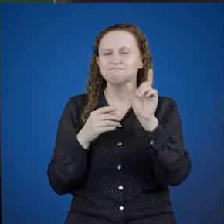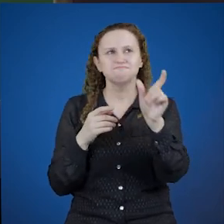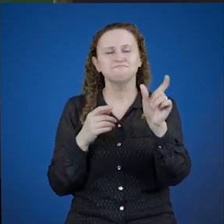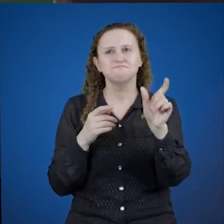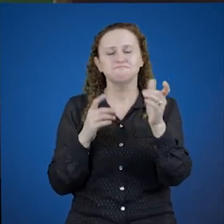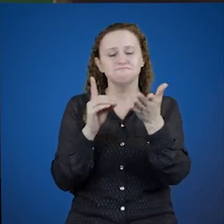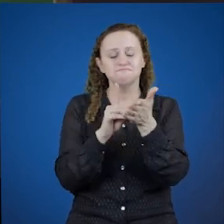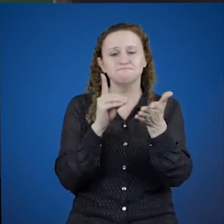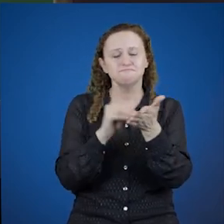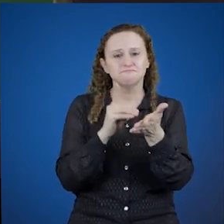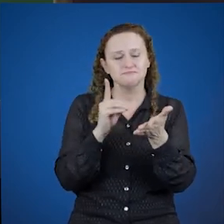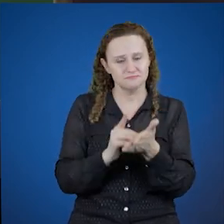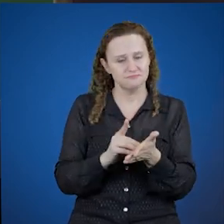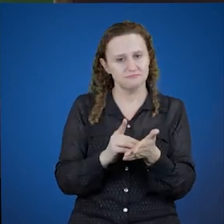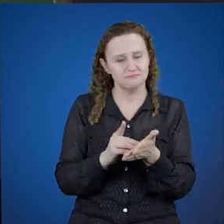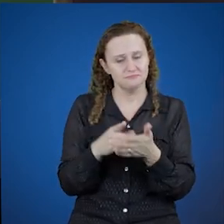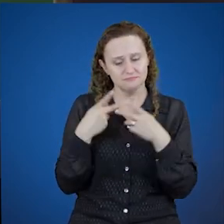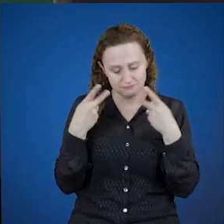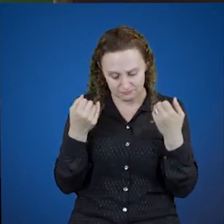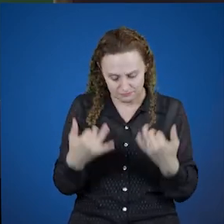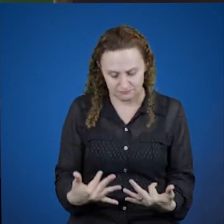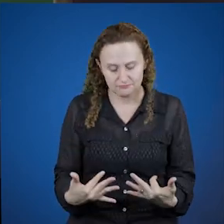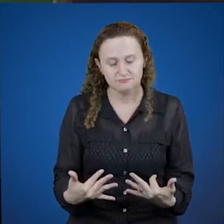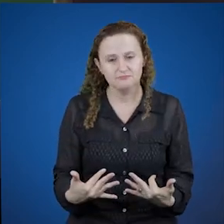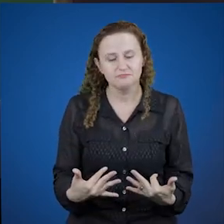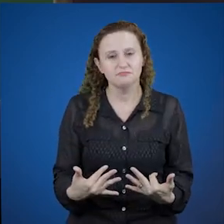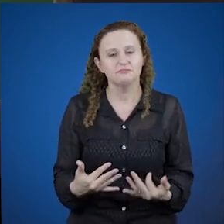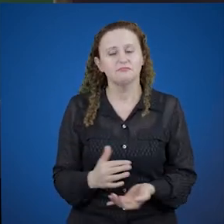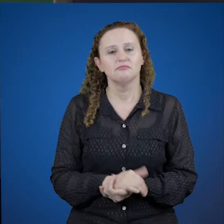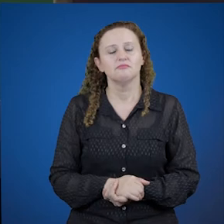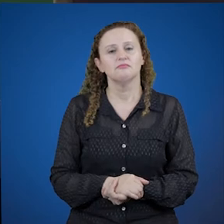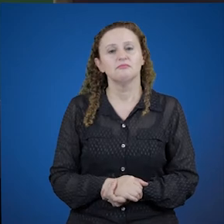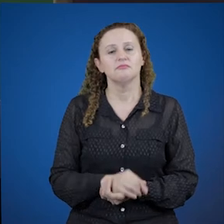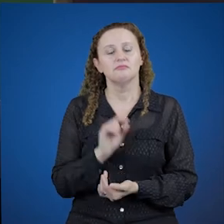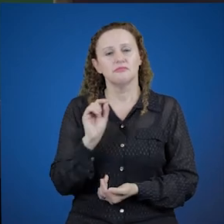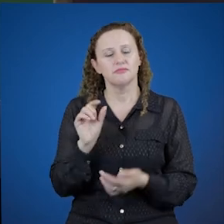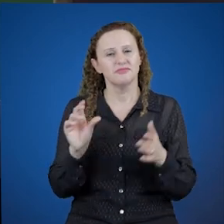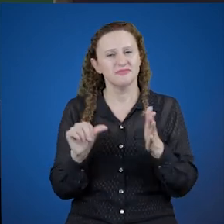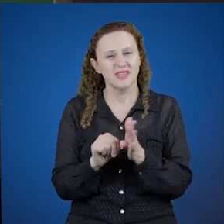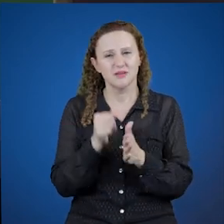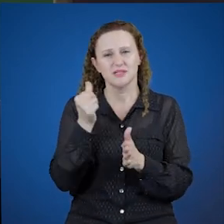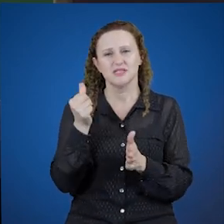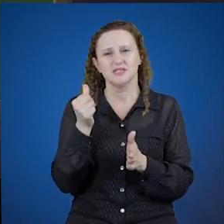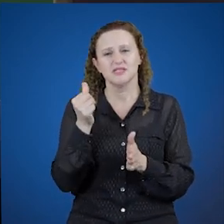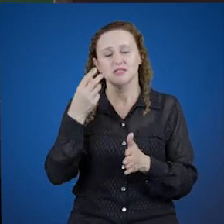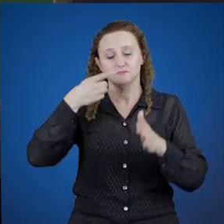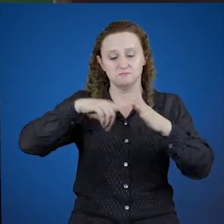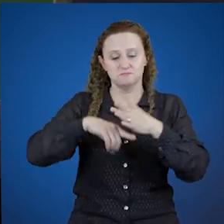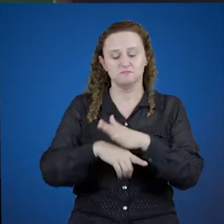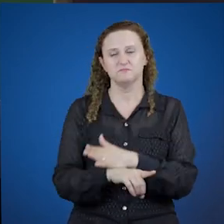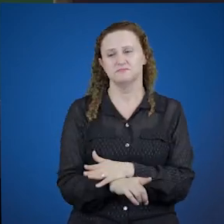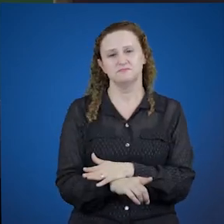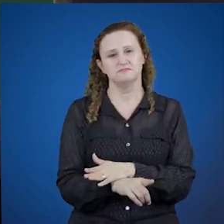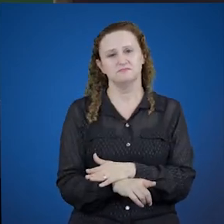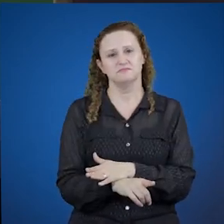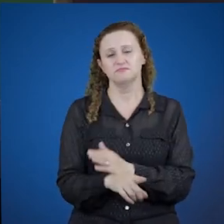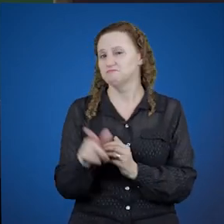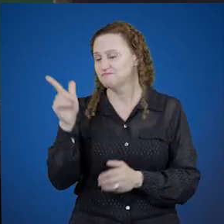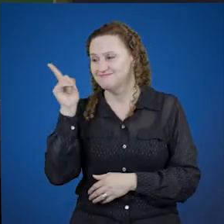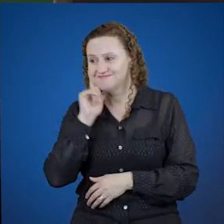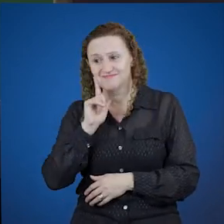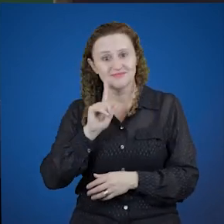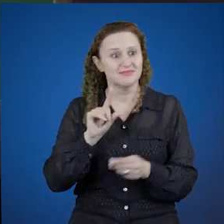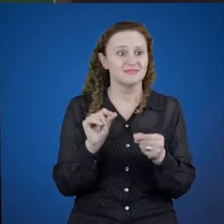dicionário me disser pela desinência do genitivo que é da primeira declinação você